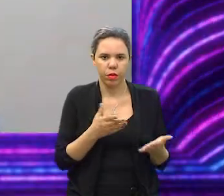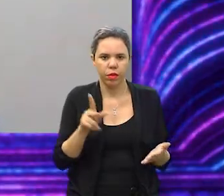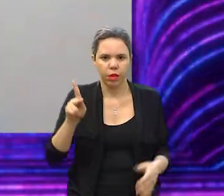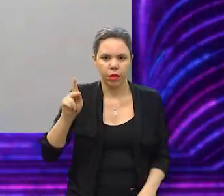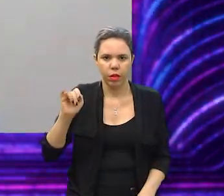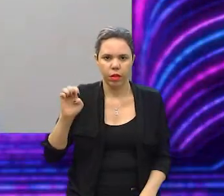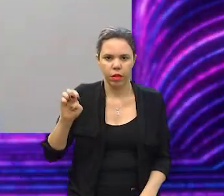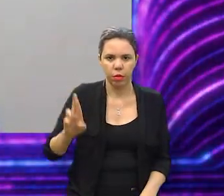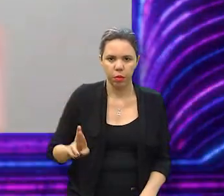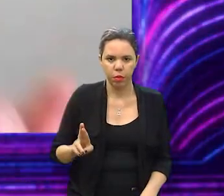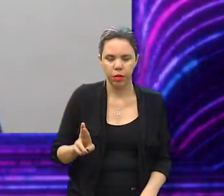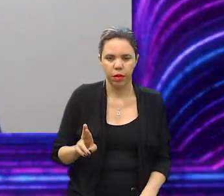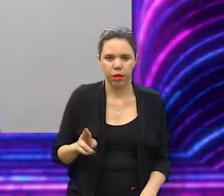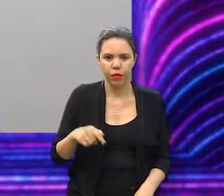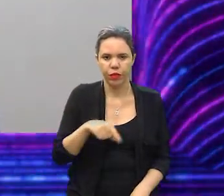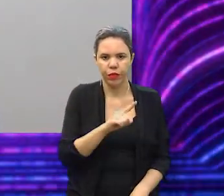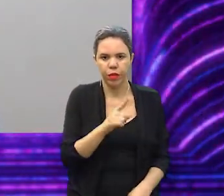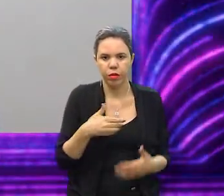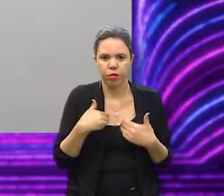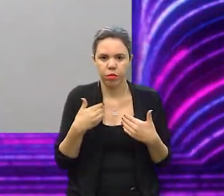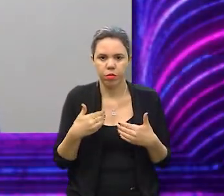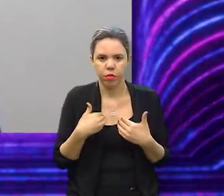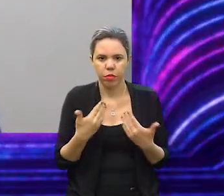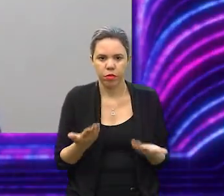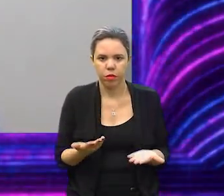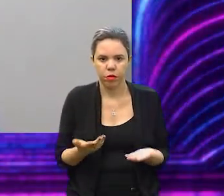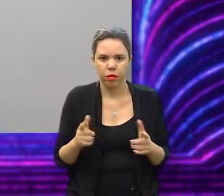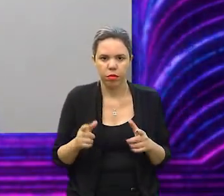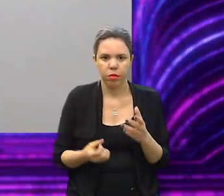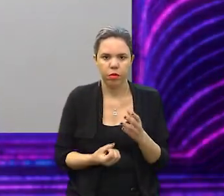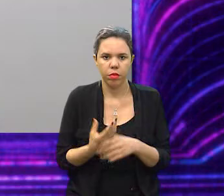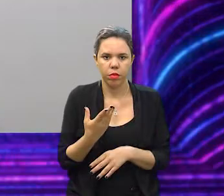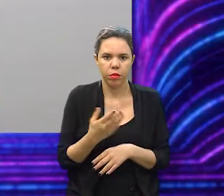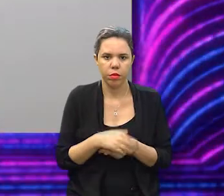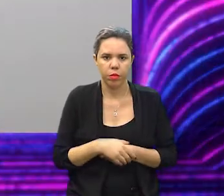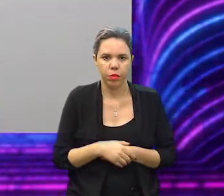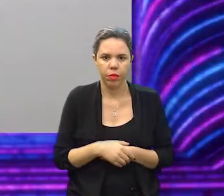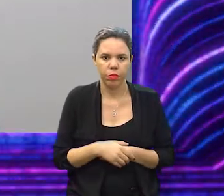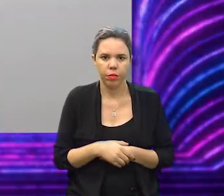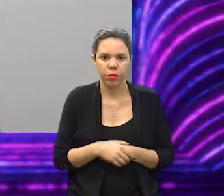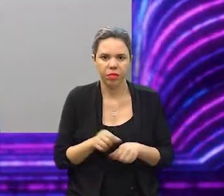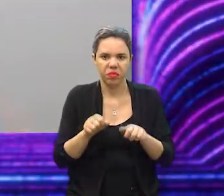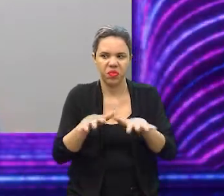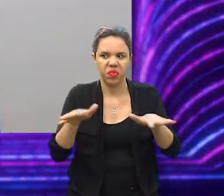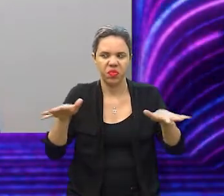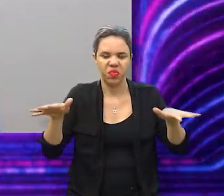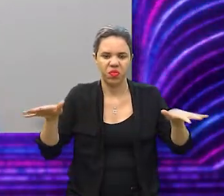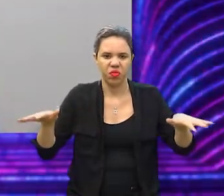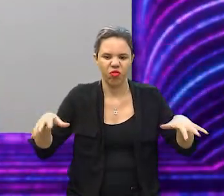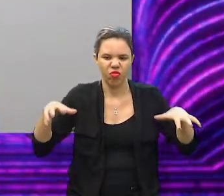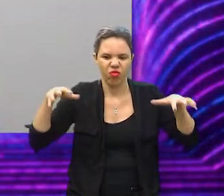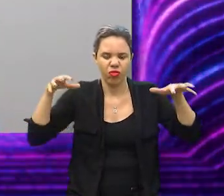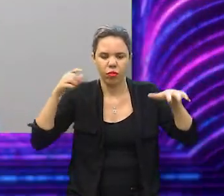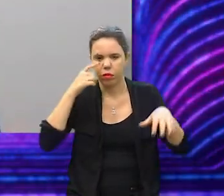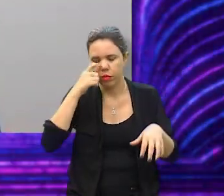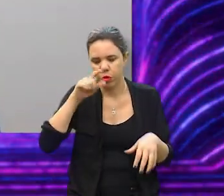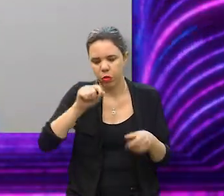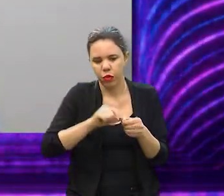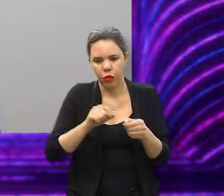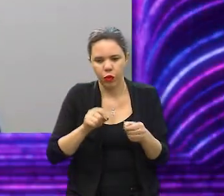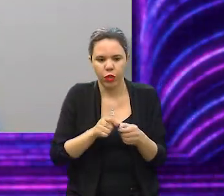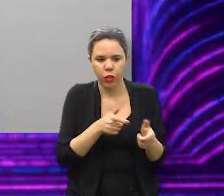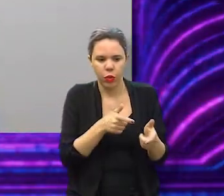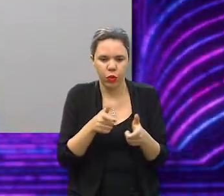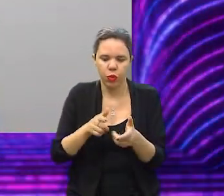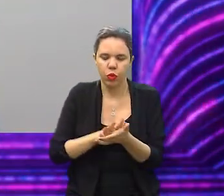vão para a aventura, eles localizam, né, da onde vem aí a infestação, vão fazer esse combate, né, vão buscar